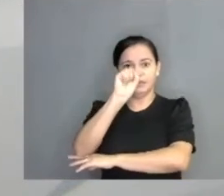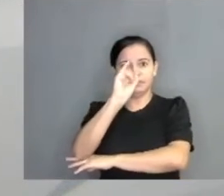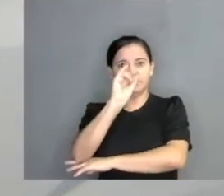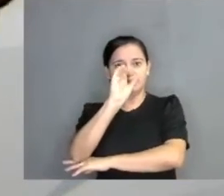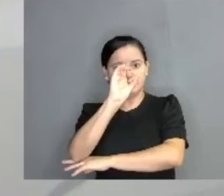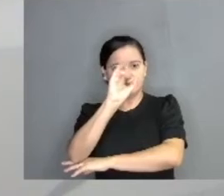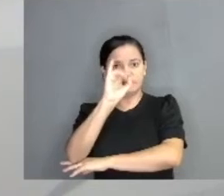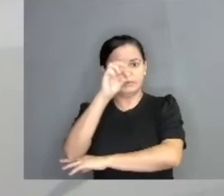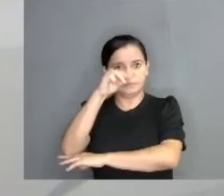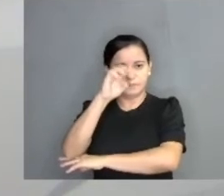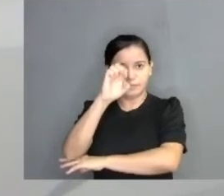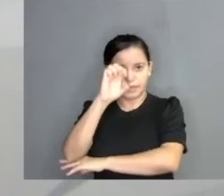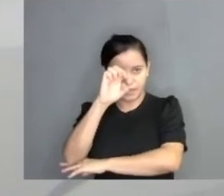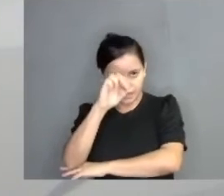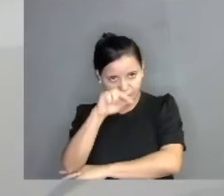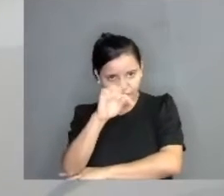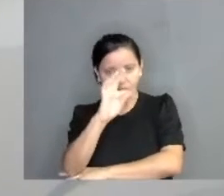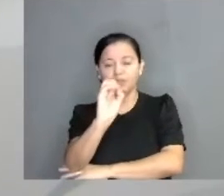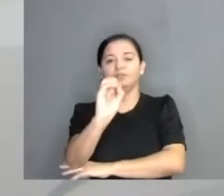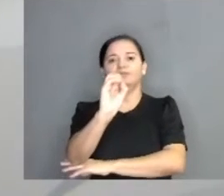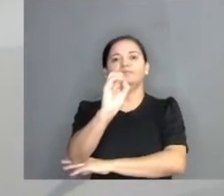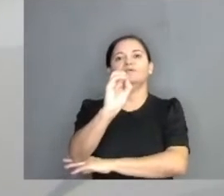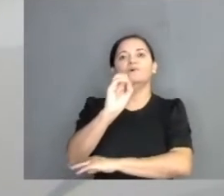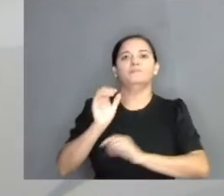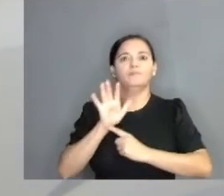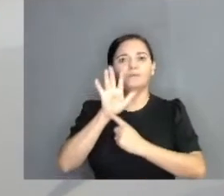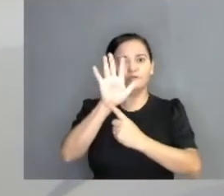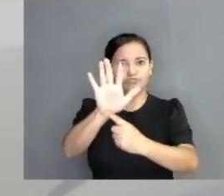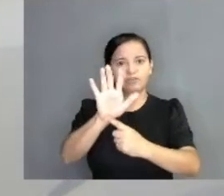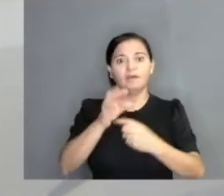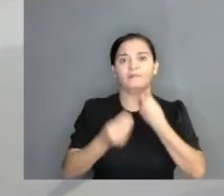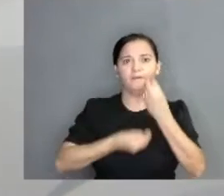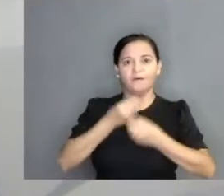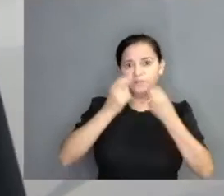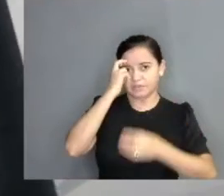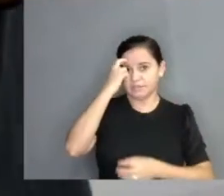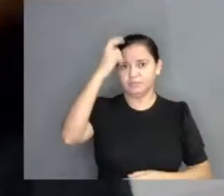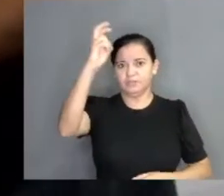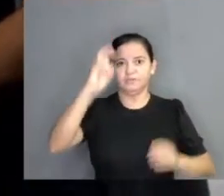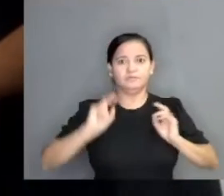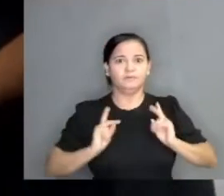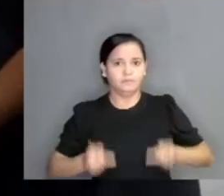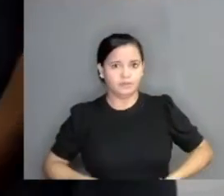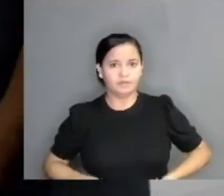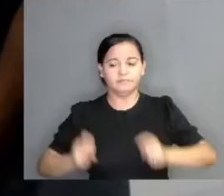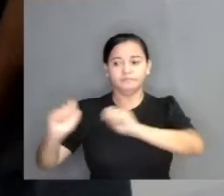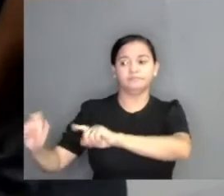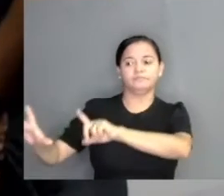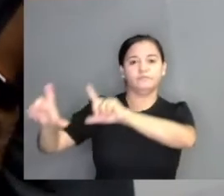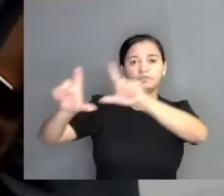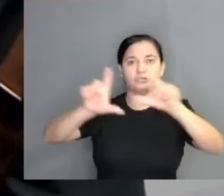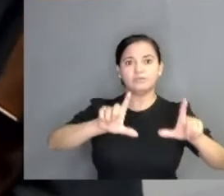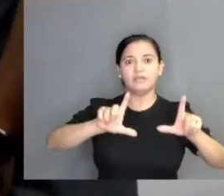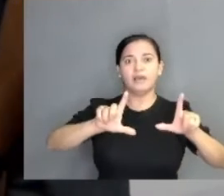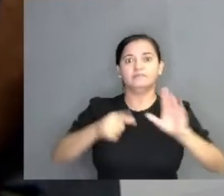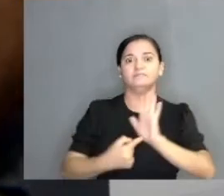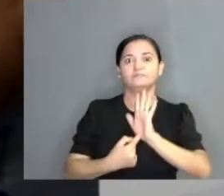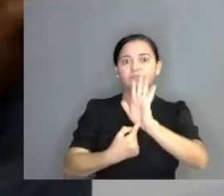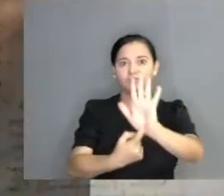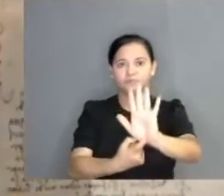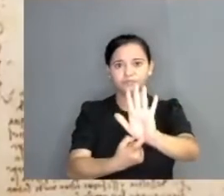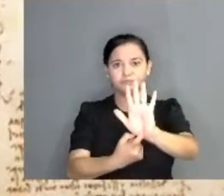do conhecimento humano, da sabedoria humana. Bom, aqui no slide vocês podem ver uns